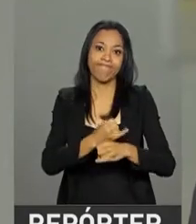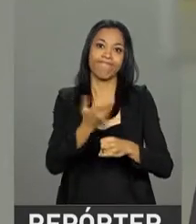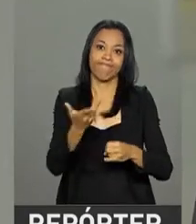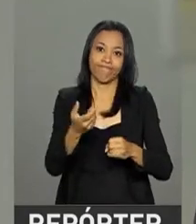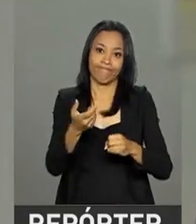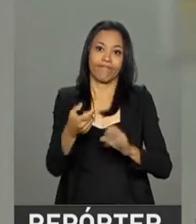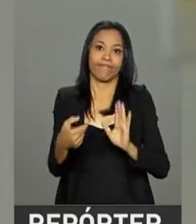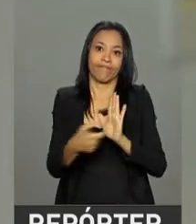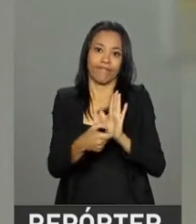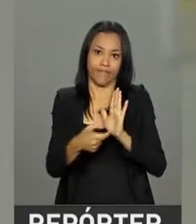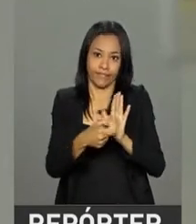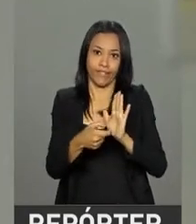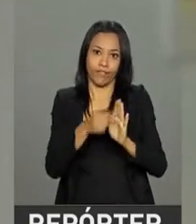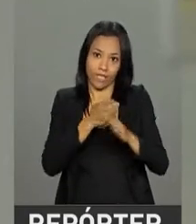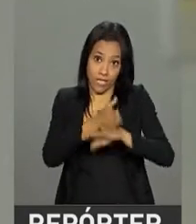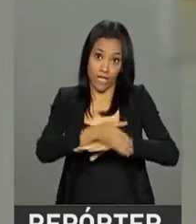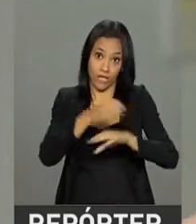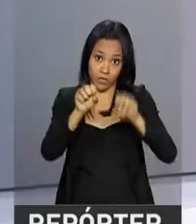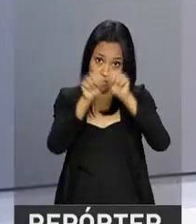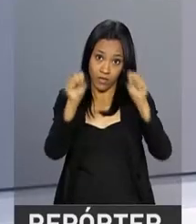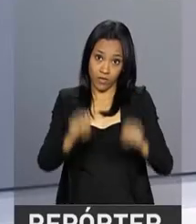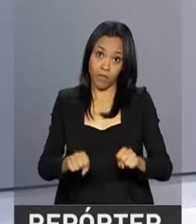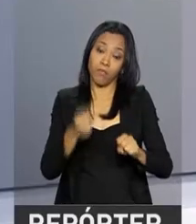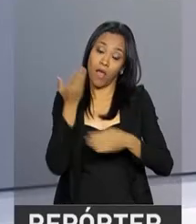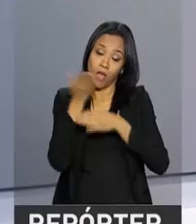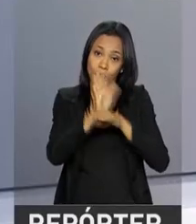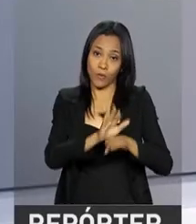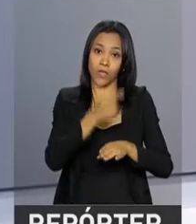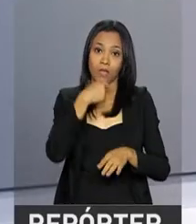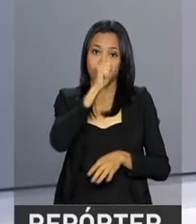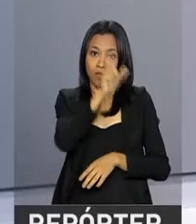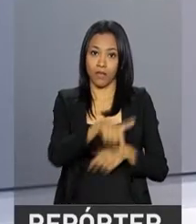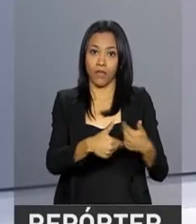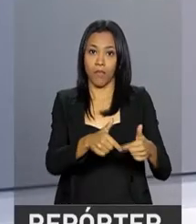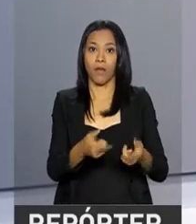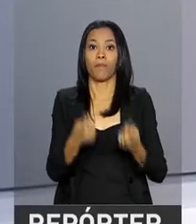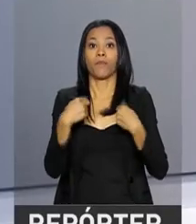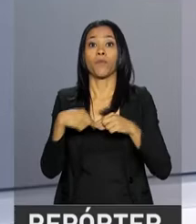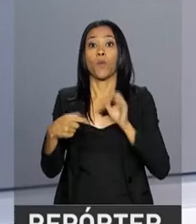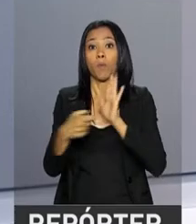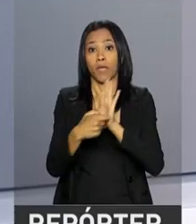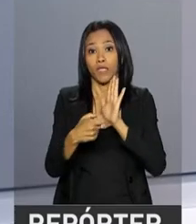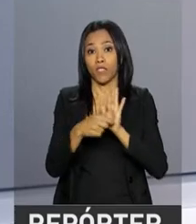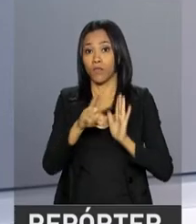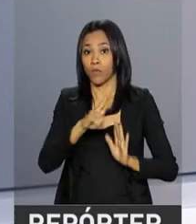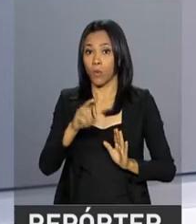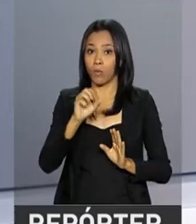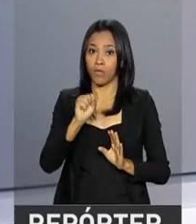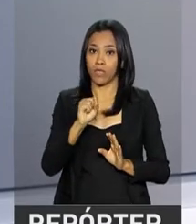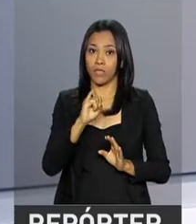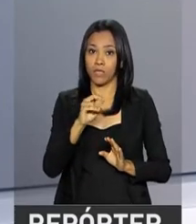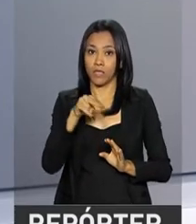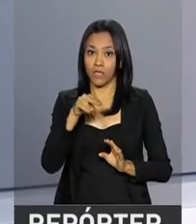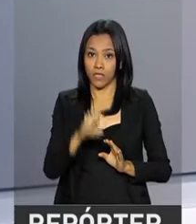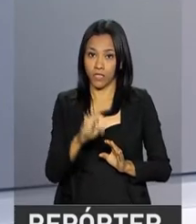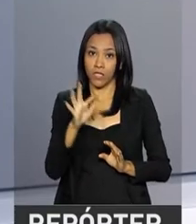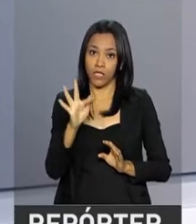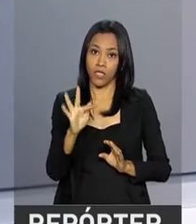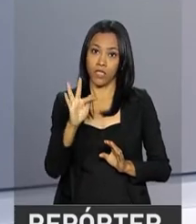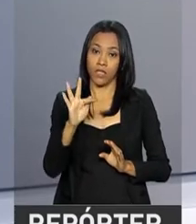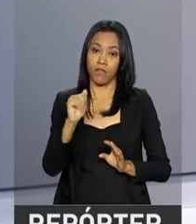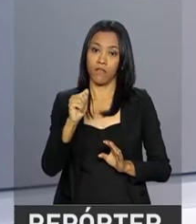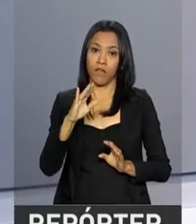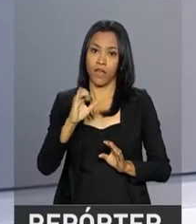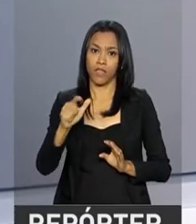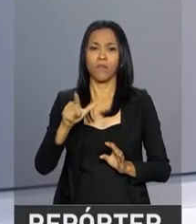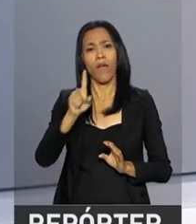a beneficiar o trabalhador o aplicativo se fácil pode ser baixado de graça na loja de aplicativos